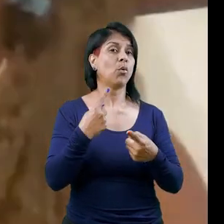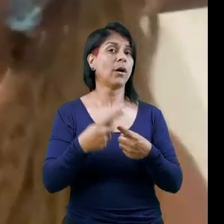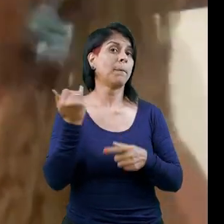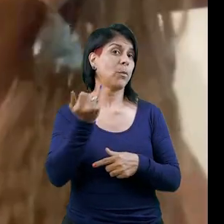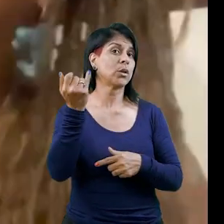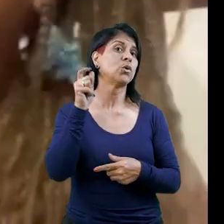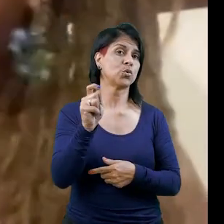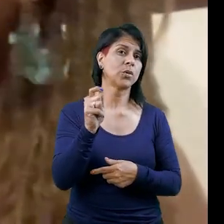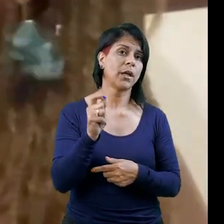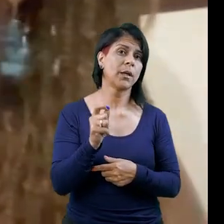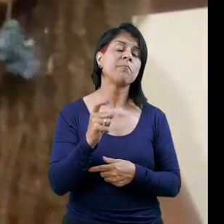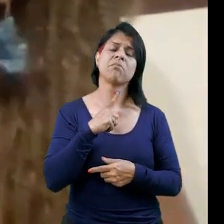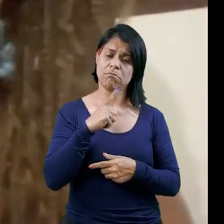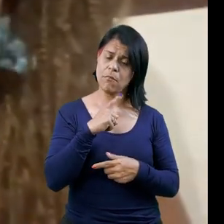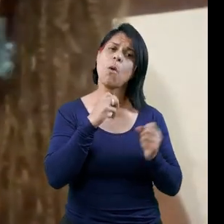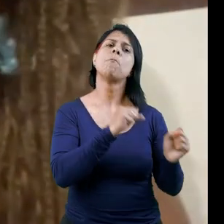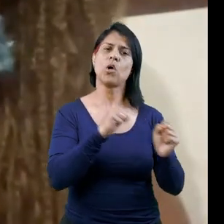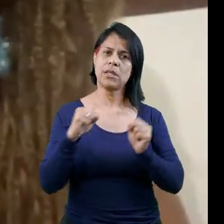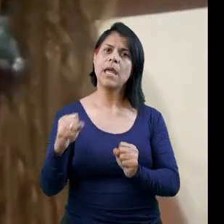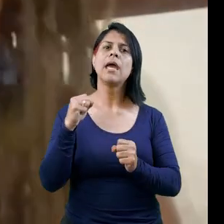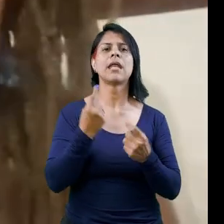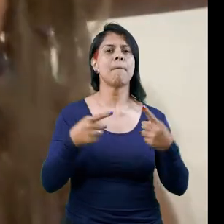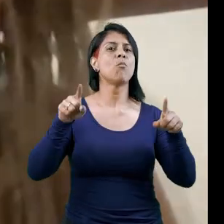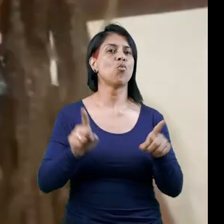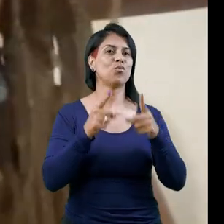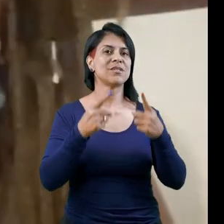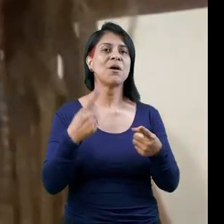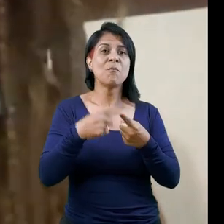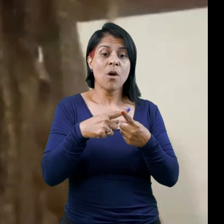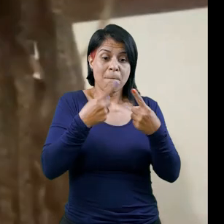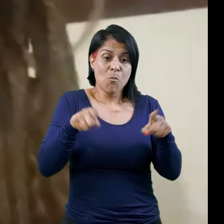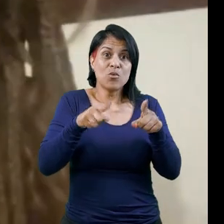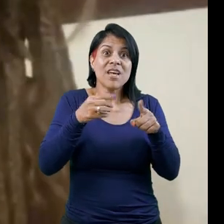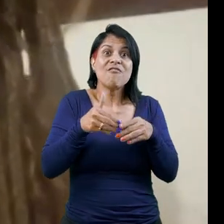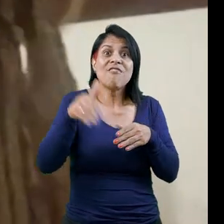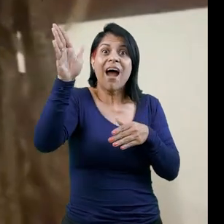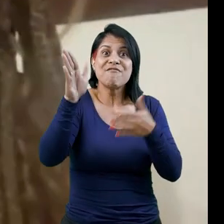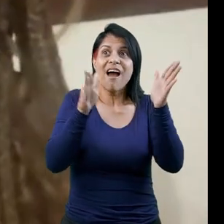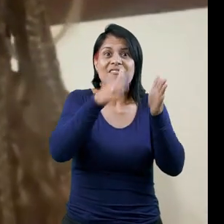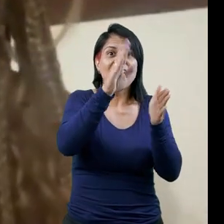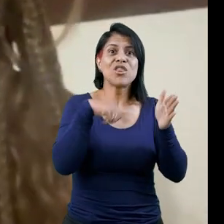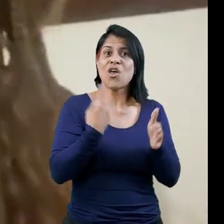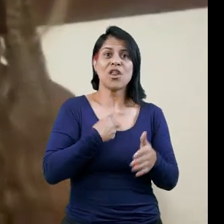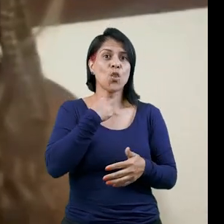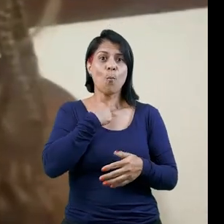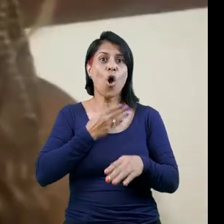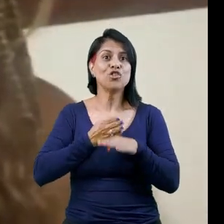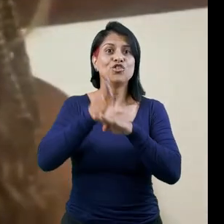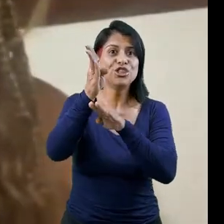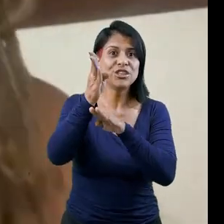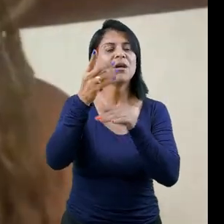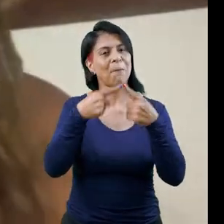fato, há algo muito poderoso na música que ela viaja para onde a gente não viaja, para onde a gente, às vezes, não consegue